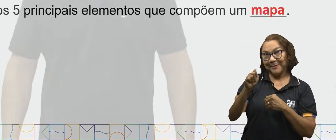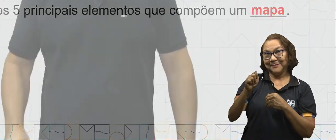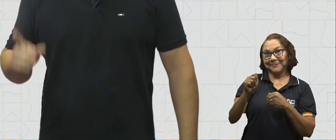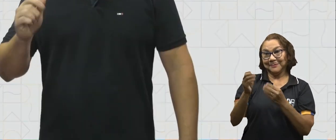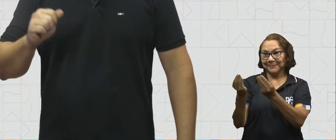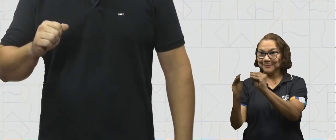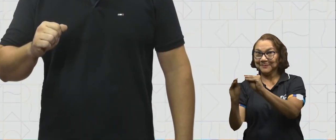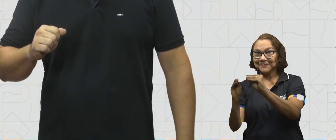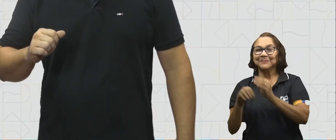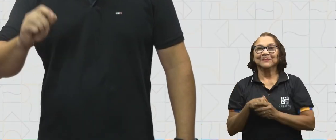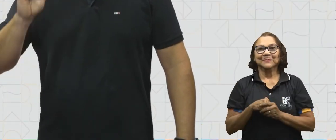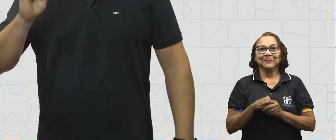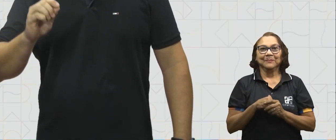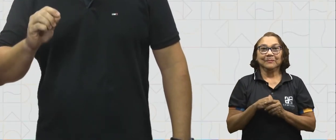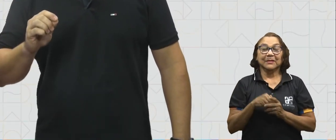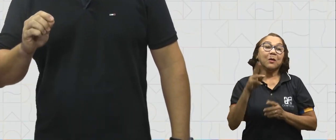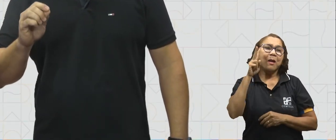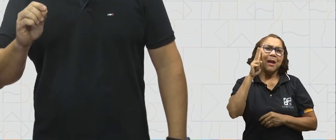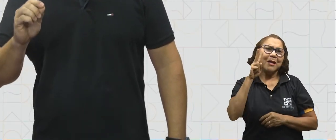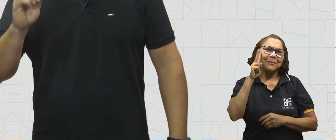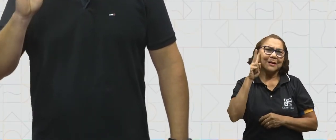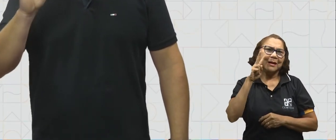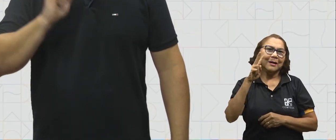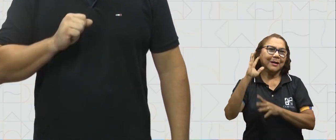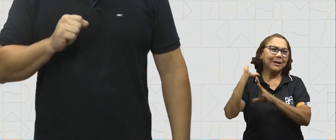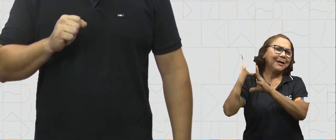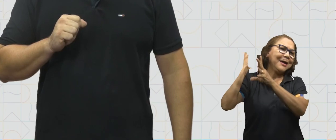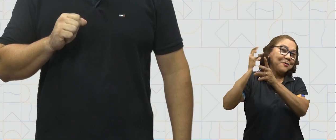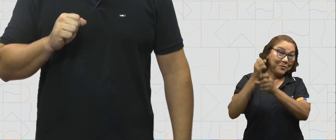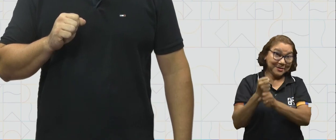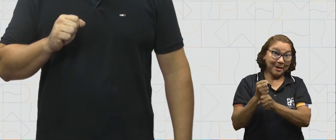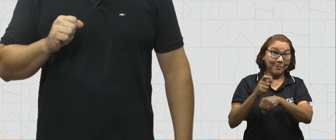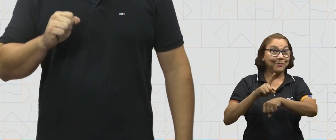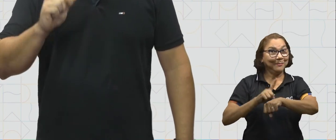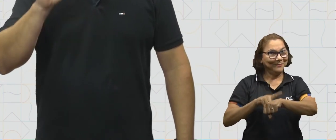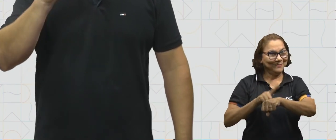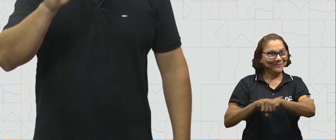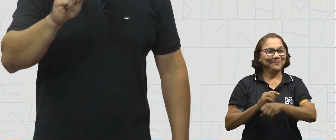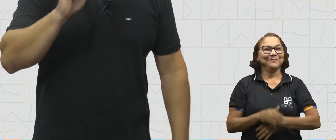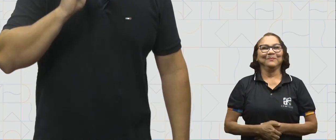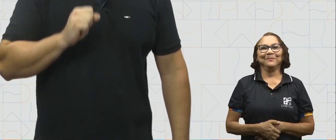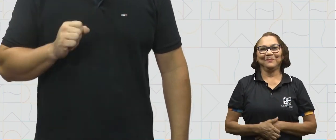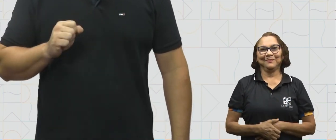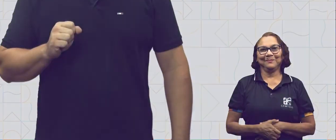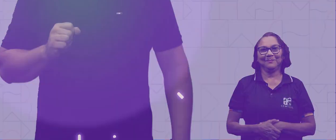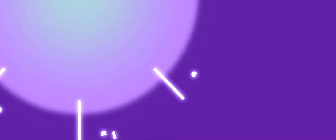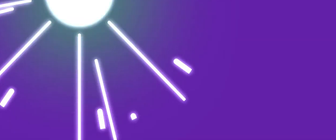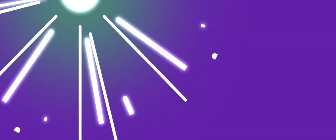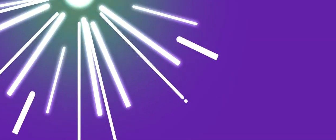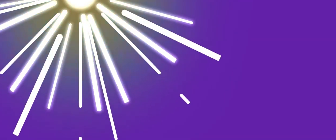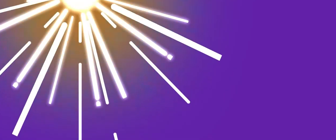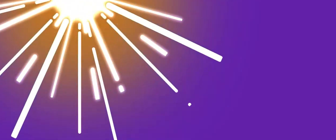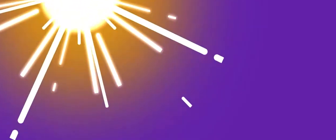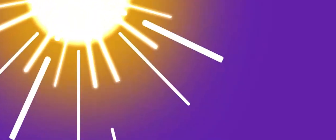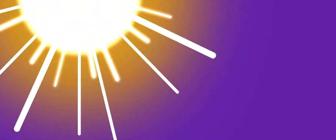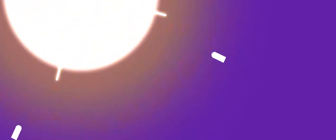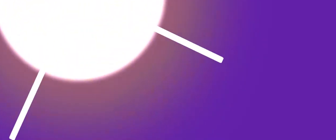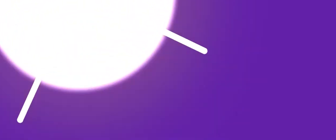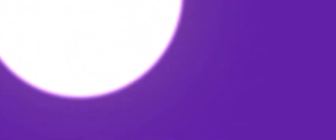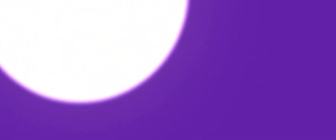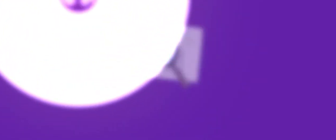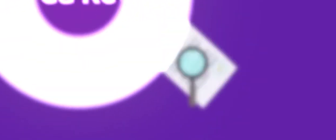cardeais também nos ajudam a entender os mapas. A rosa dos ventos é um dos 5 principais elementos